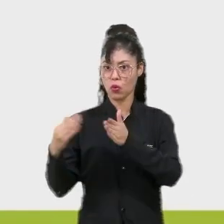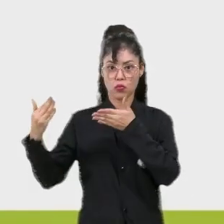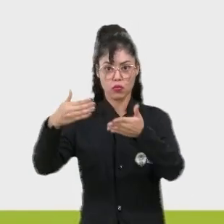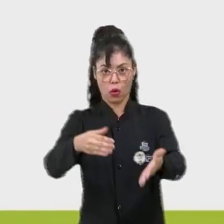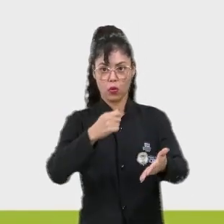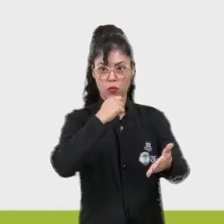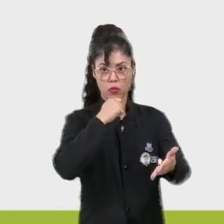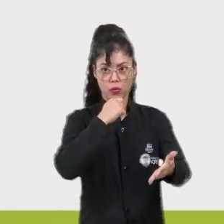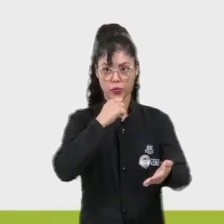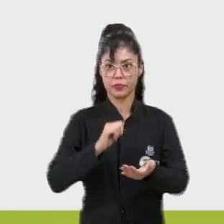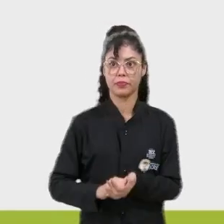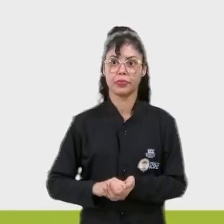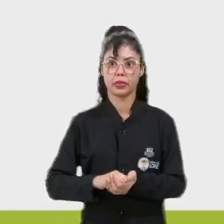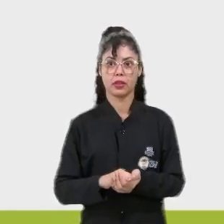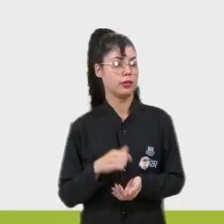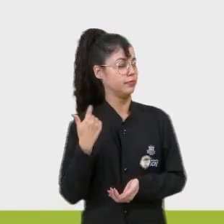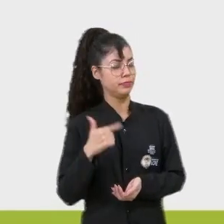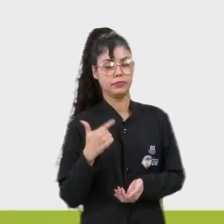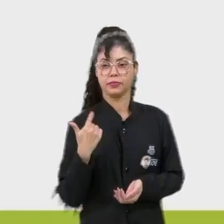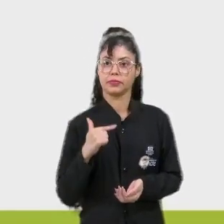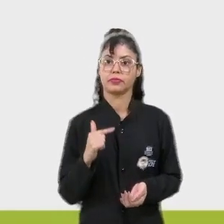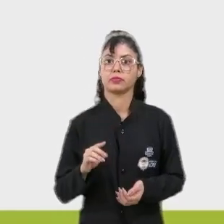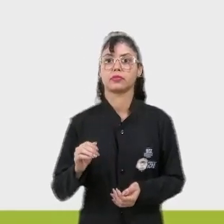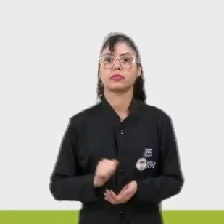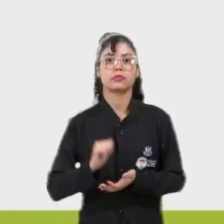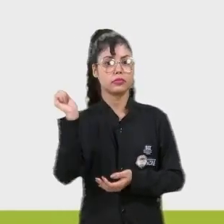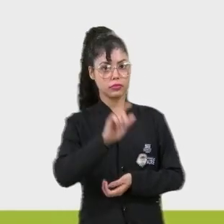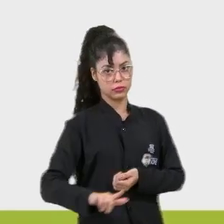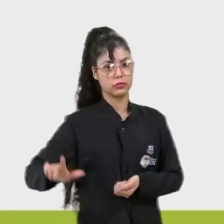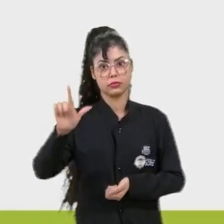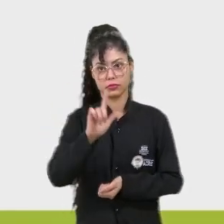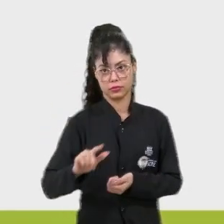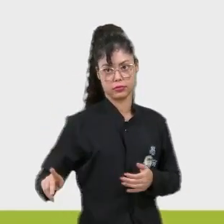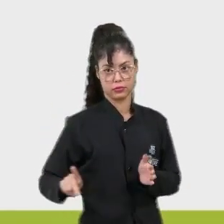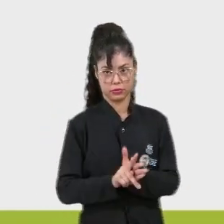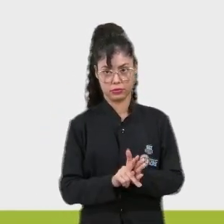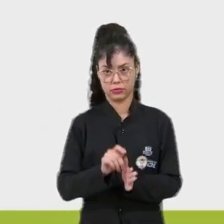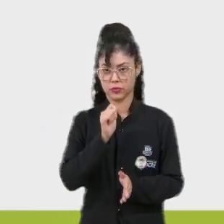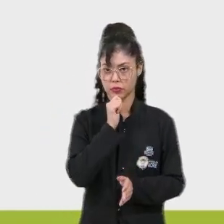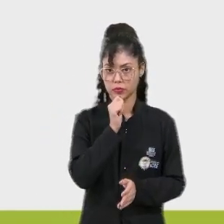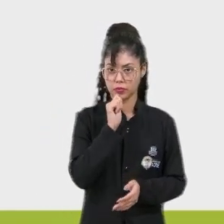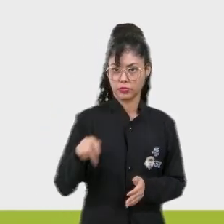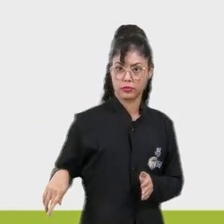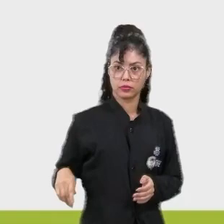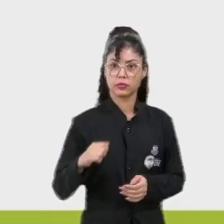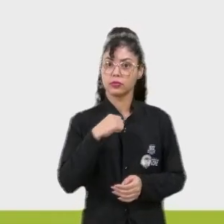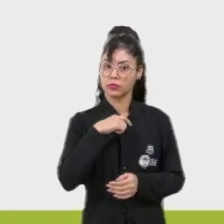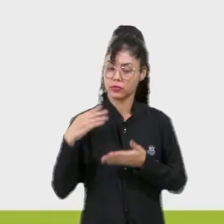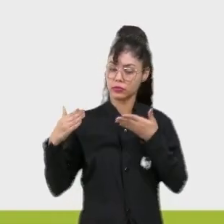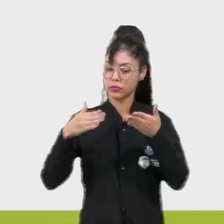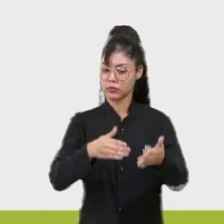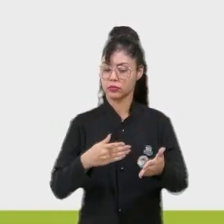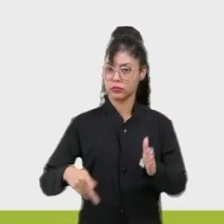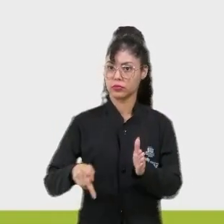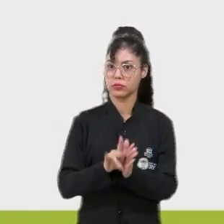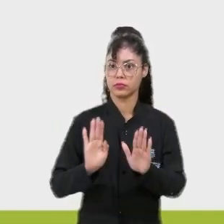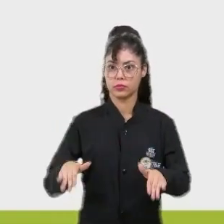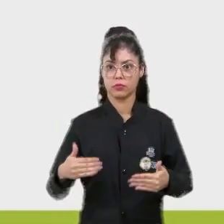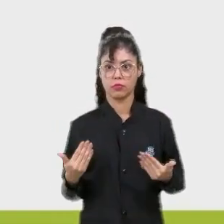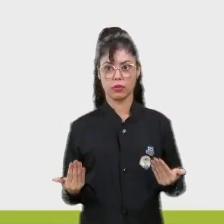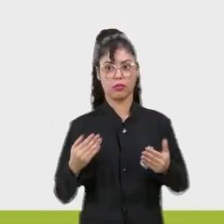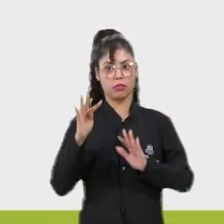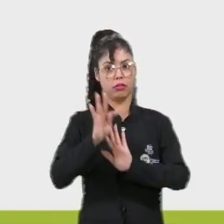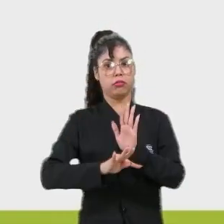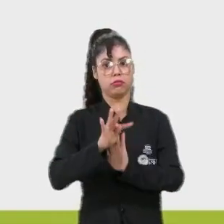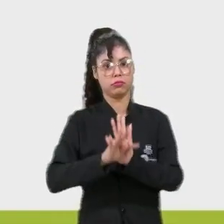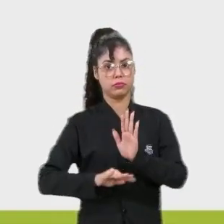Portanto, o texto não literário, ele tem um propósito específico. Qual que é o objetivo, então, desse texto